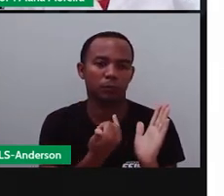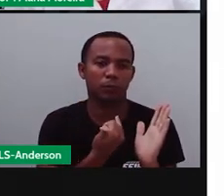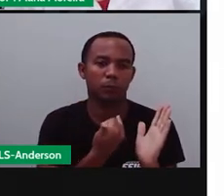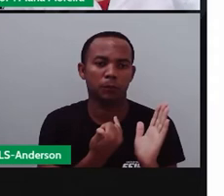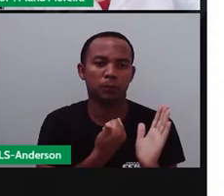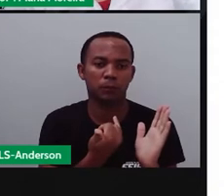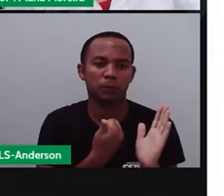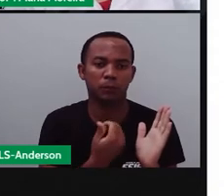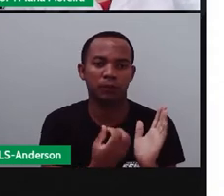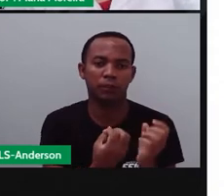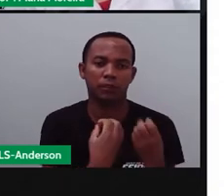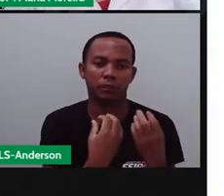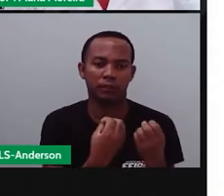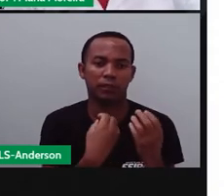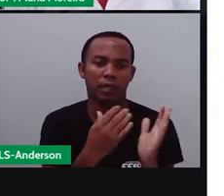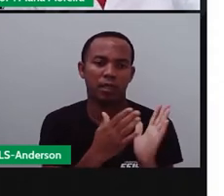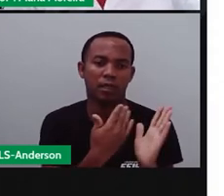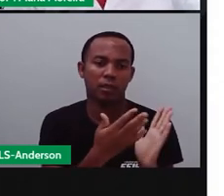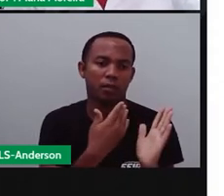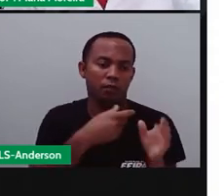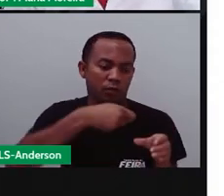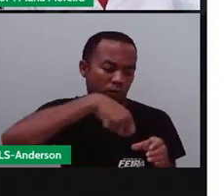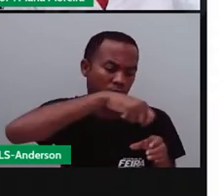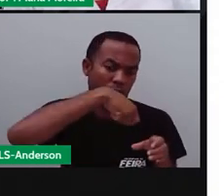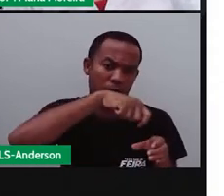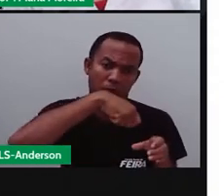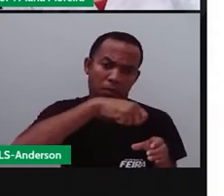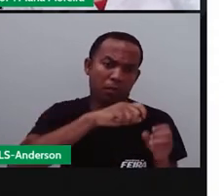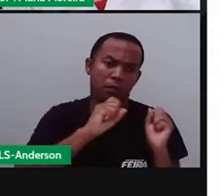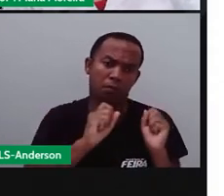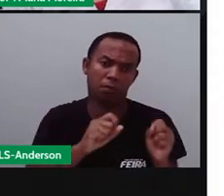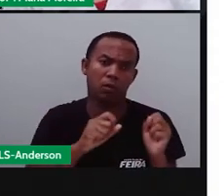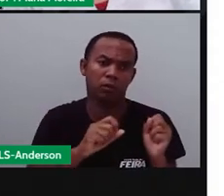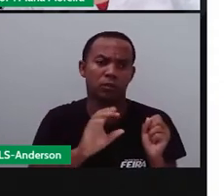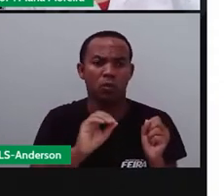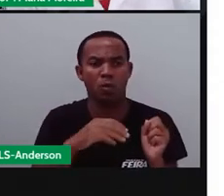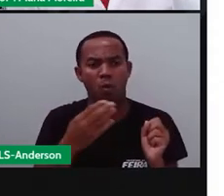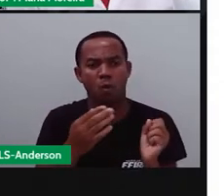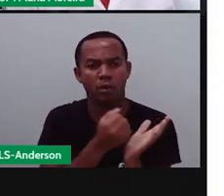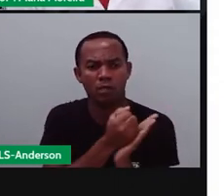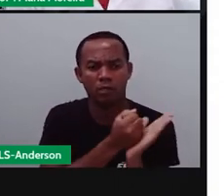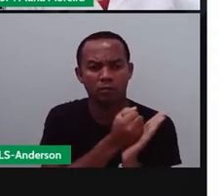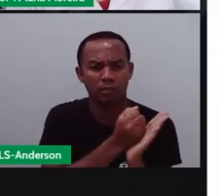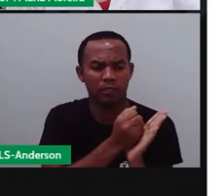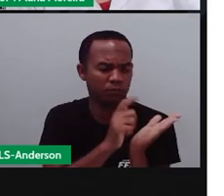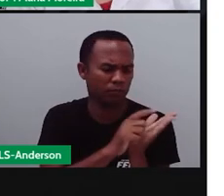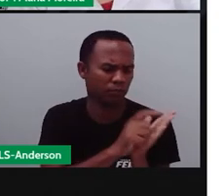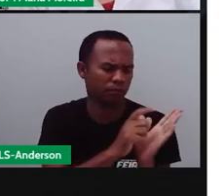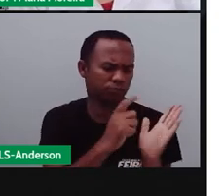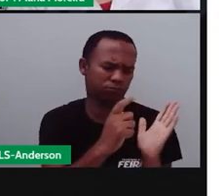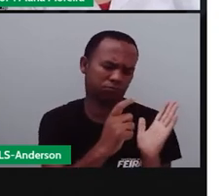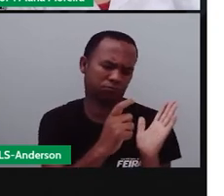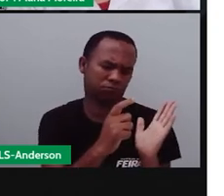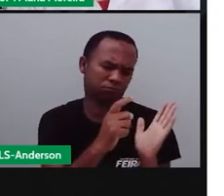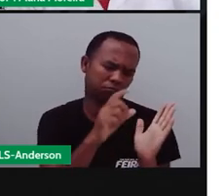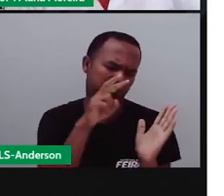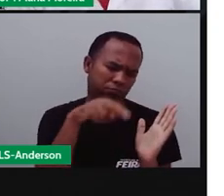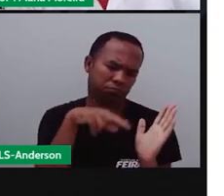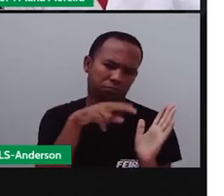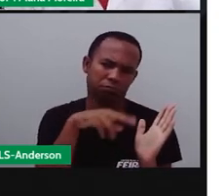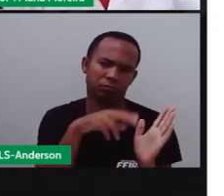Pode. Pode ser um livro de receita? Pode. Pode ser a bula de um remédio? Pode também, olha